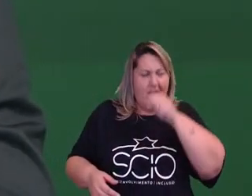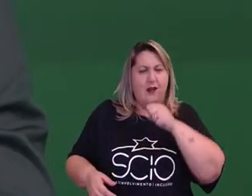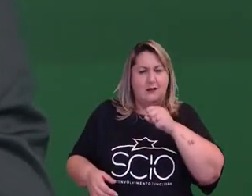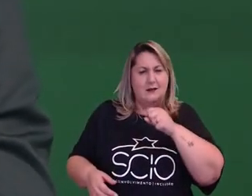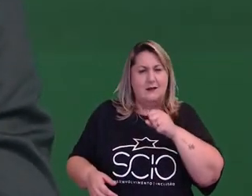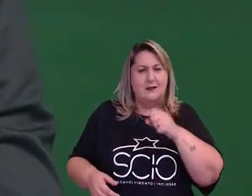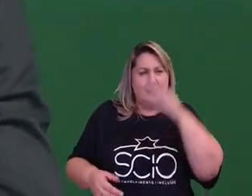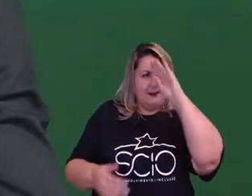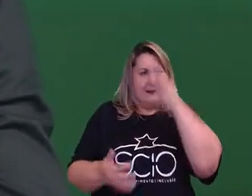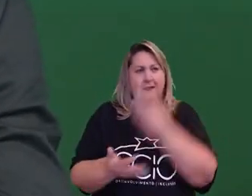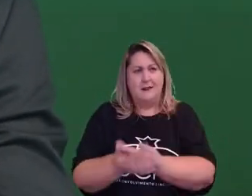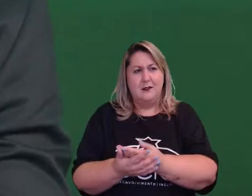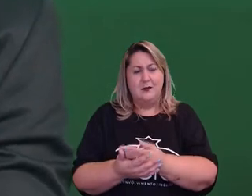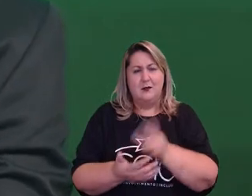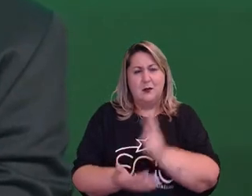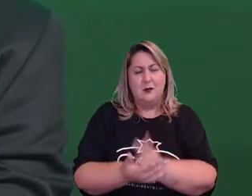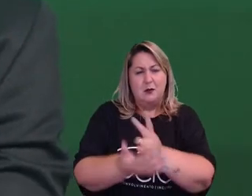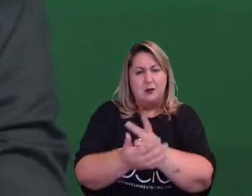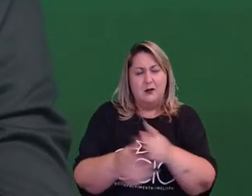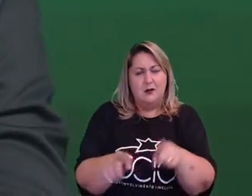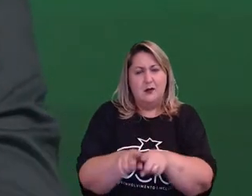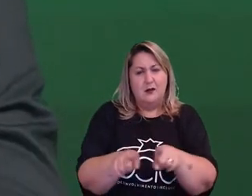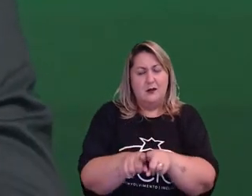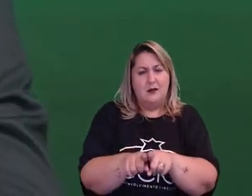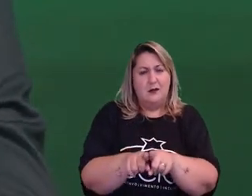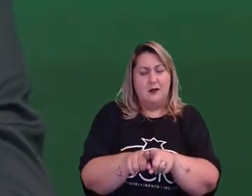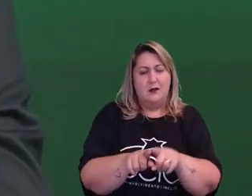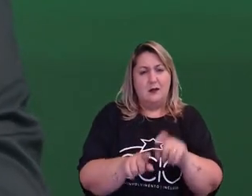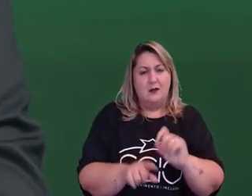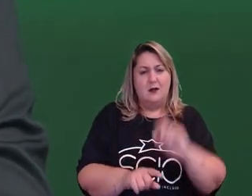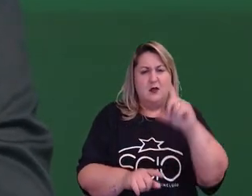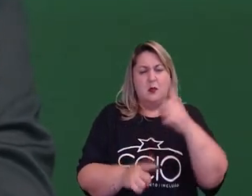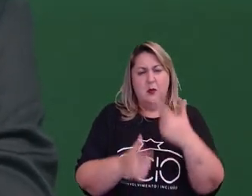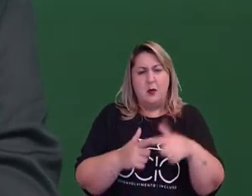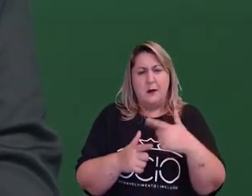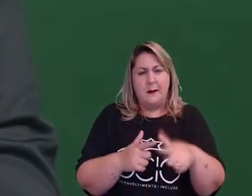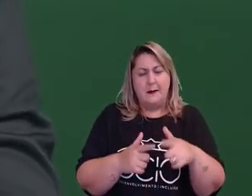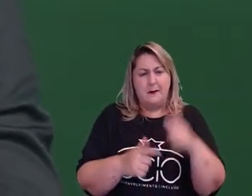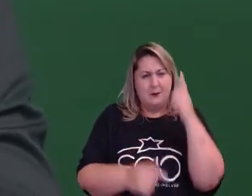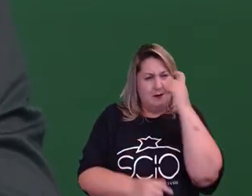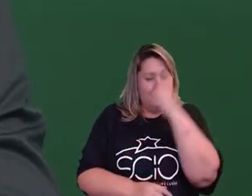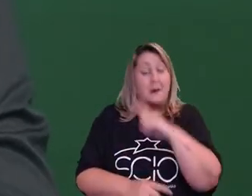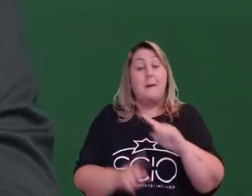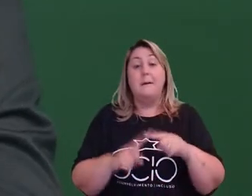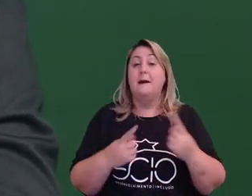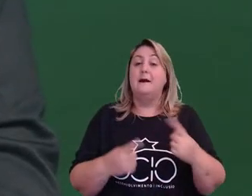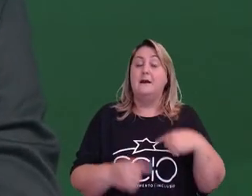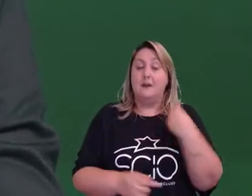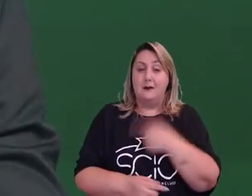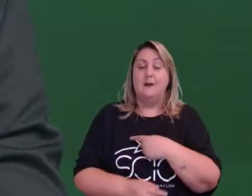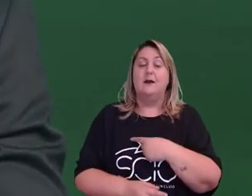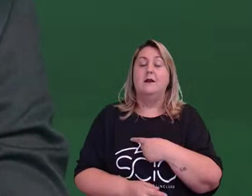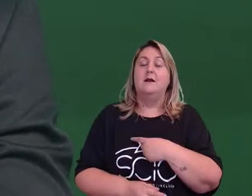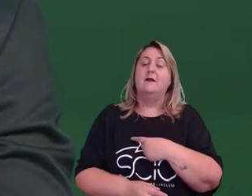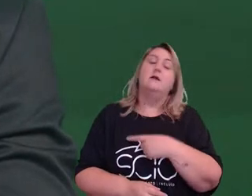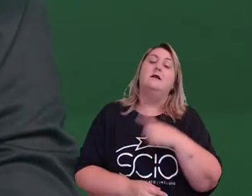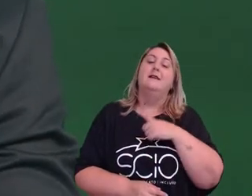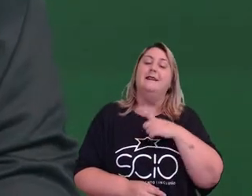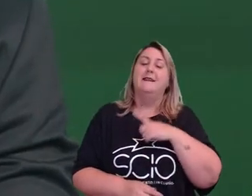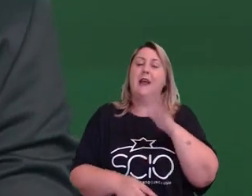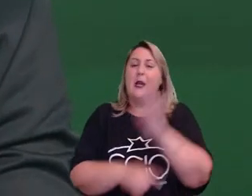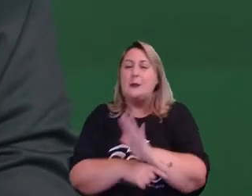e espero que a gente continue, né? Não só no momento de crise, de dificuldade, que a gente continue sendo empático,